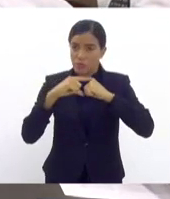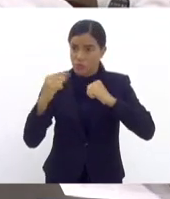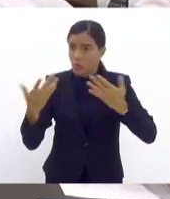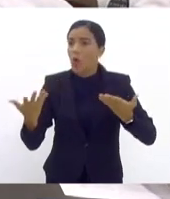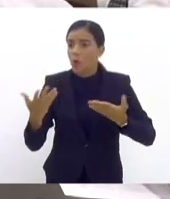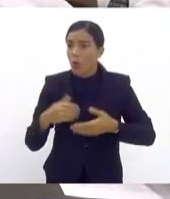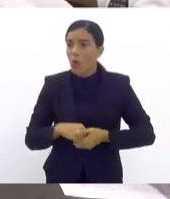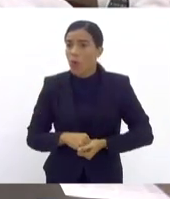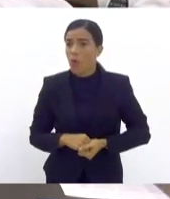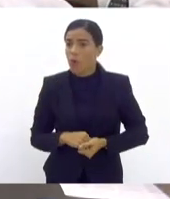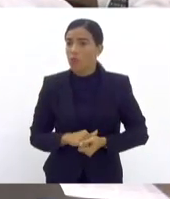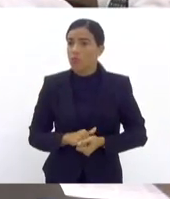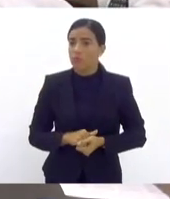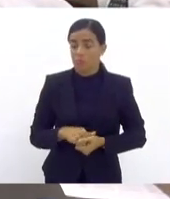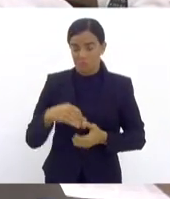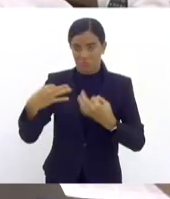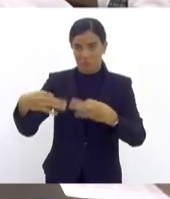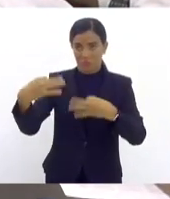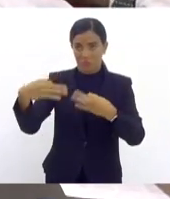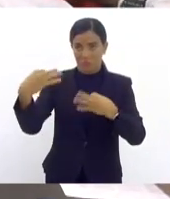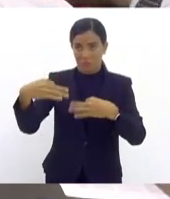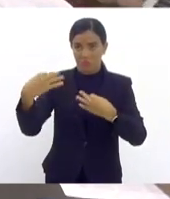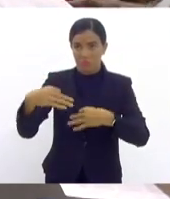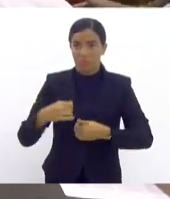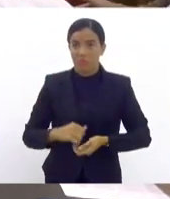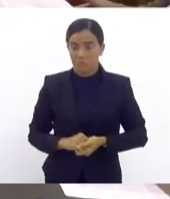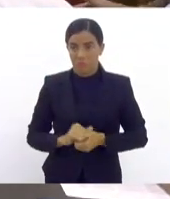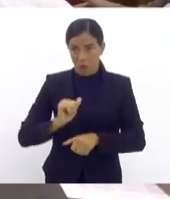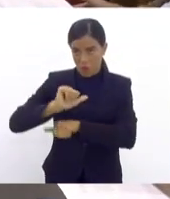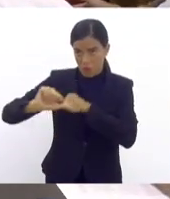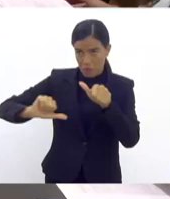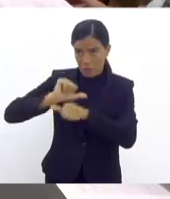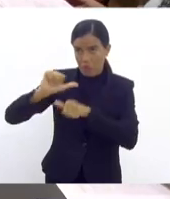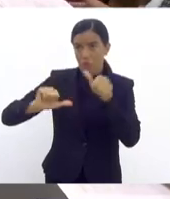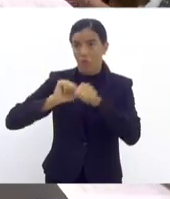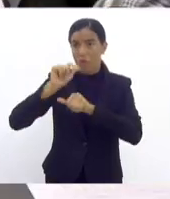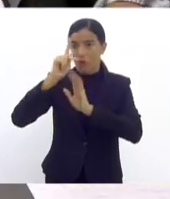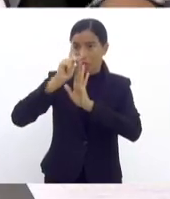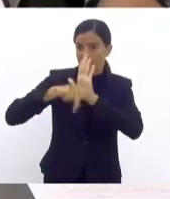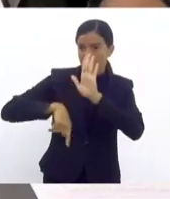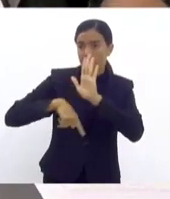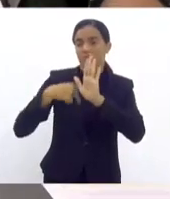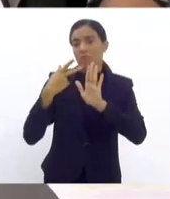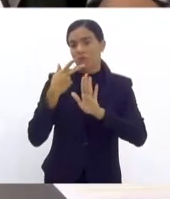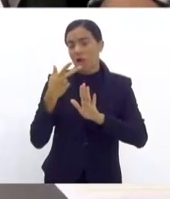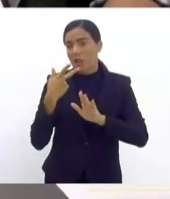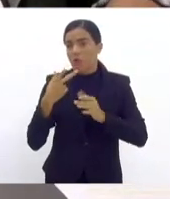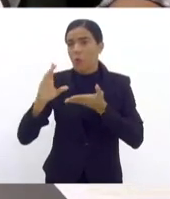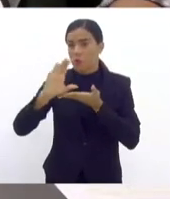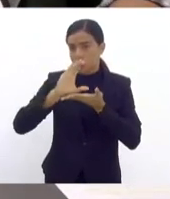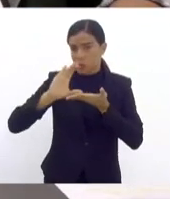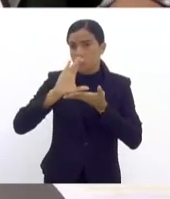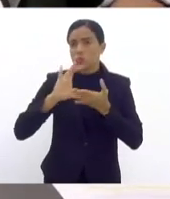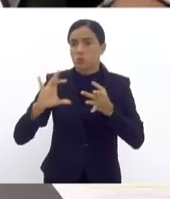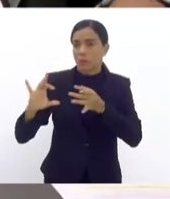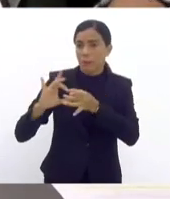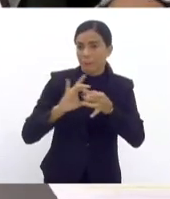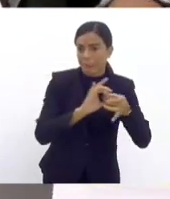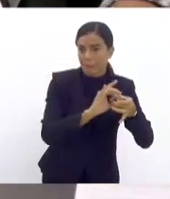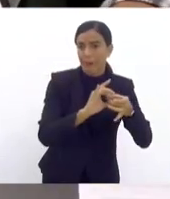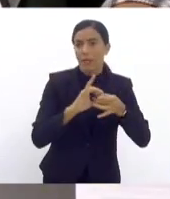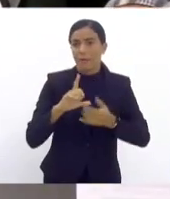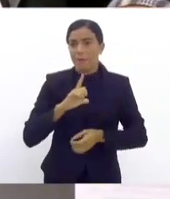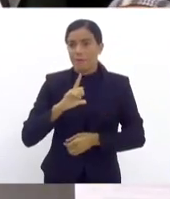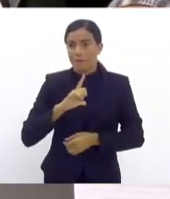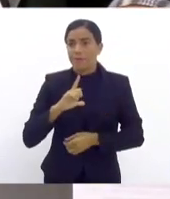faz a referência à lei de Vossa Excelência. Perfeito. Então, vou retificar o parecer, dando constitucionalidade com emendas, no sentido de, em